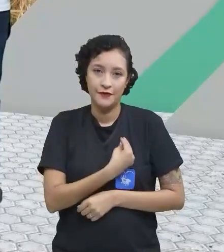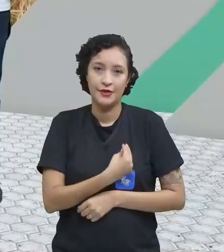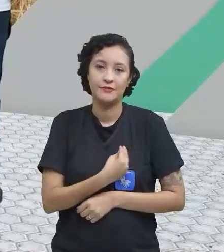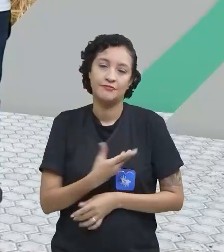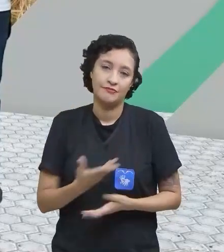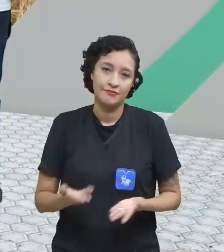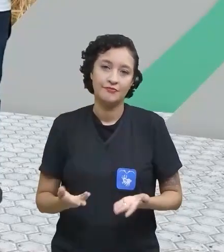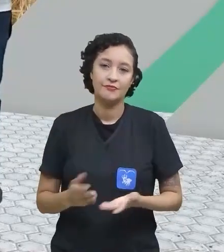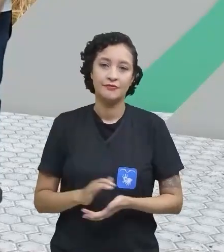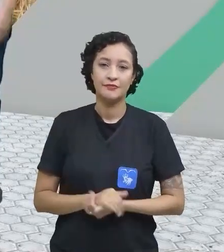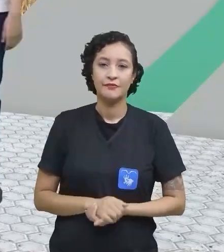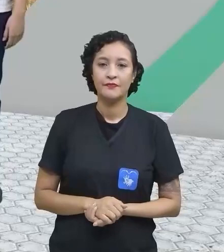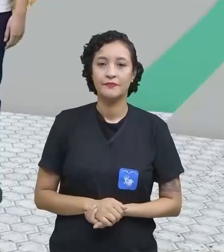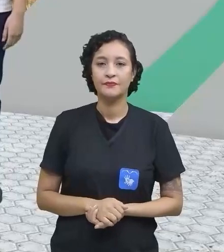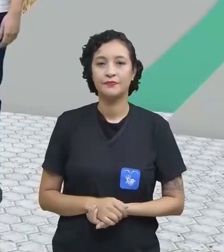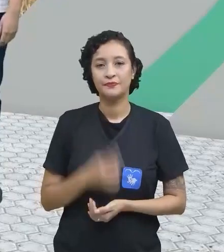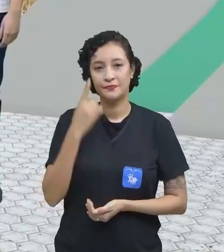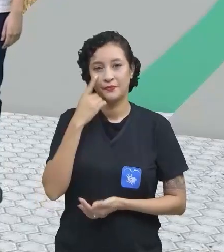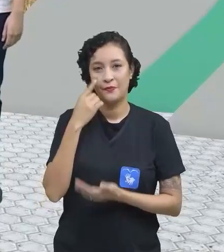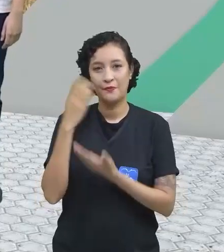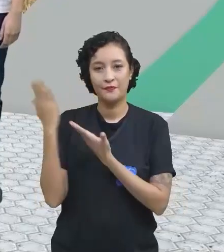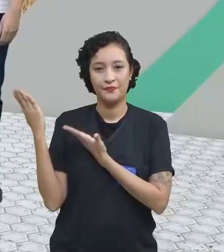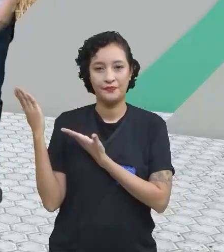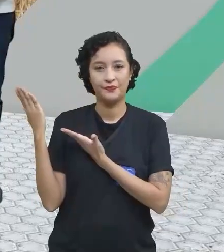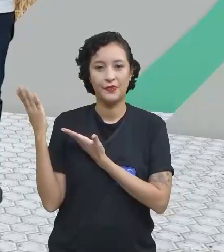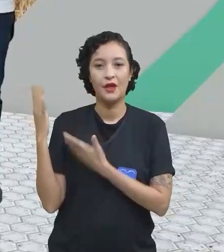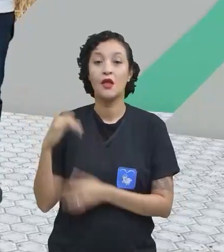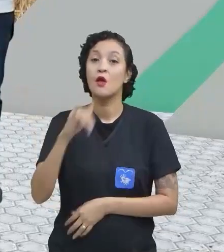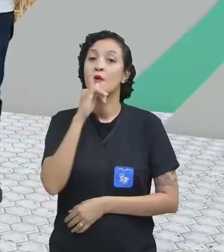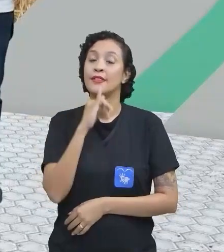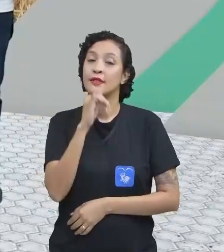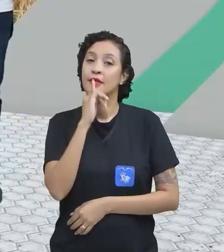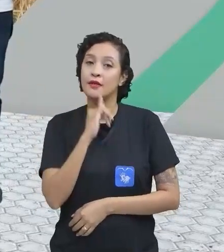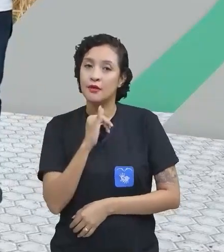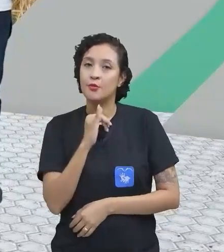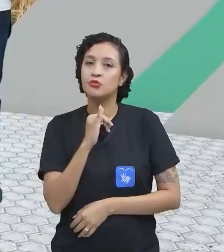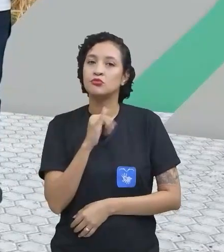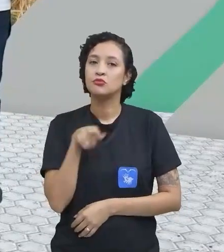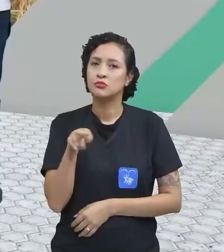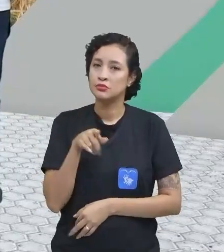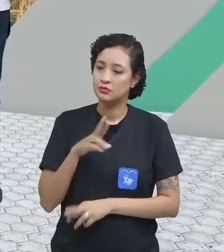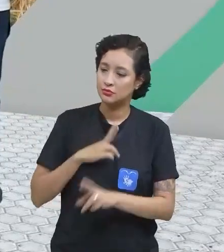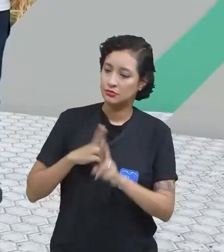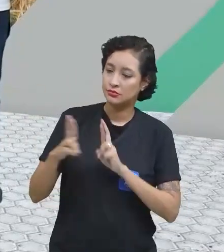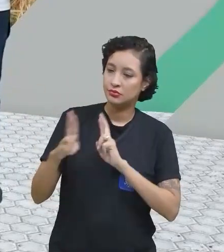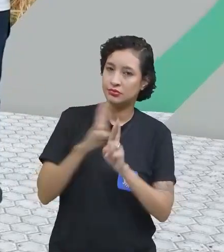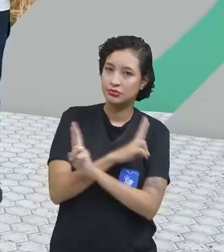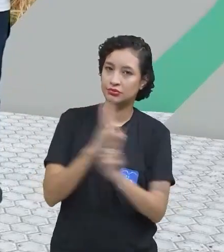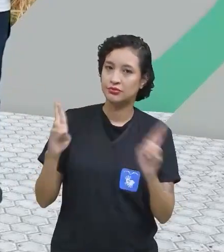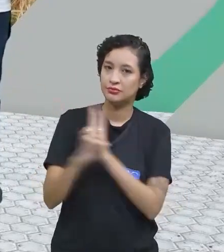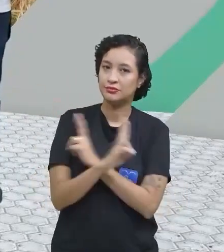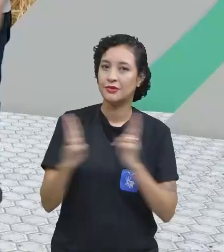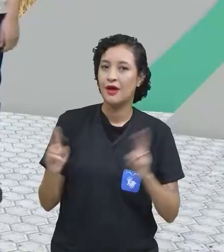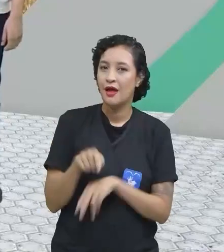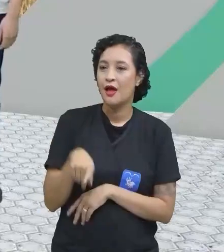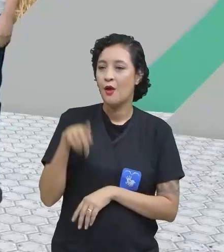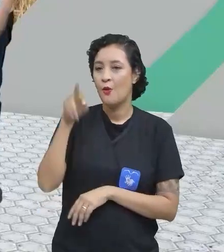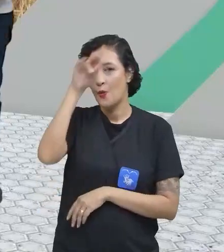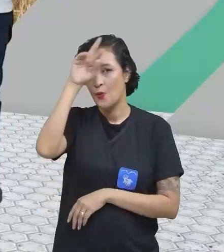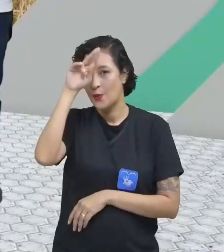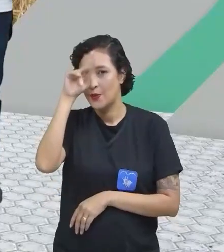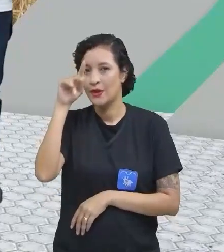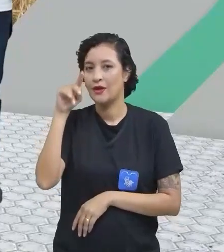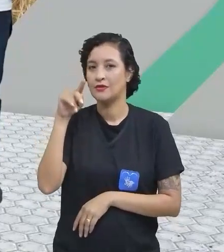reproduzindo. Então, o tamanduá é um exemplo de animal que se relaciona com os insetos. Tem muitos outros que gostam de insetos, mas